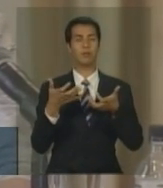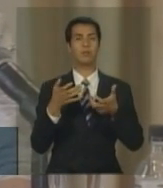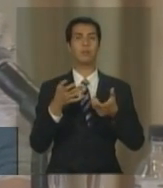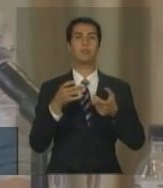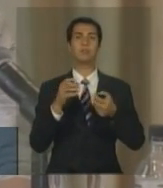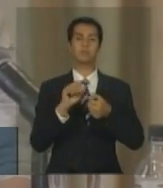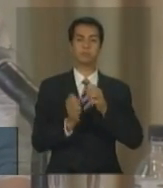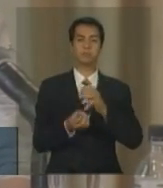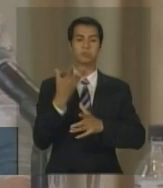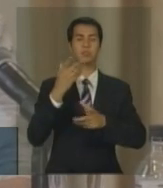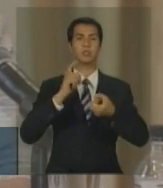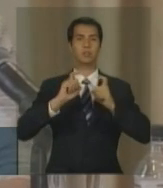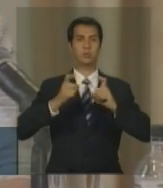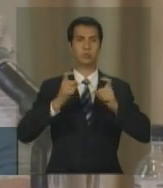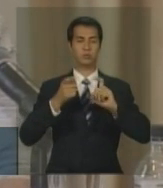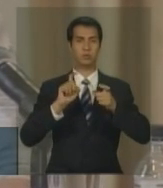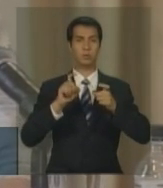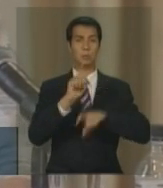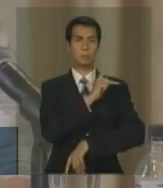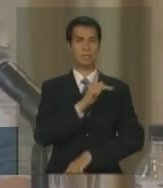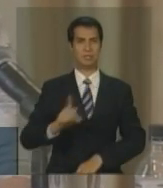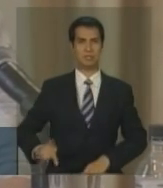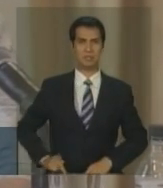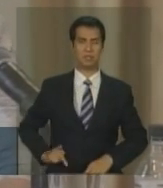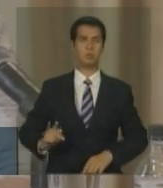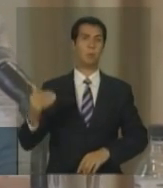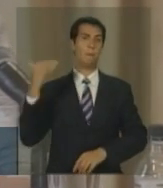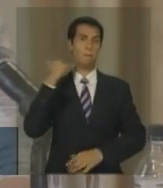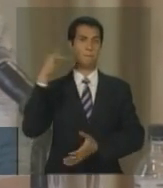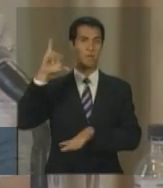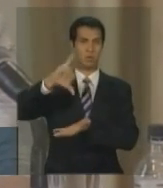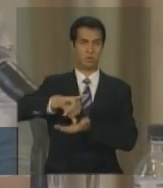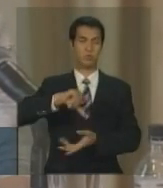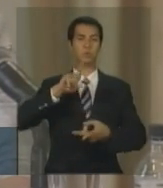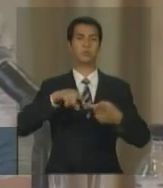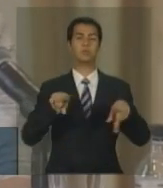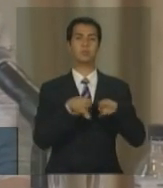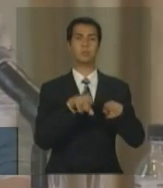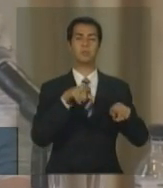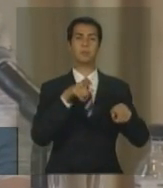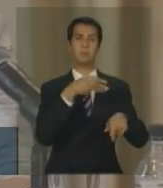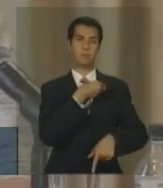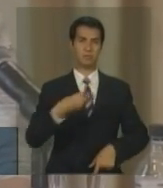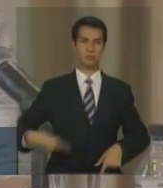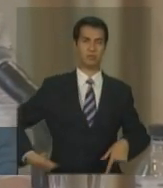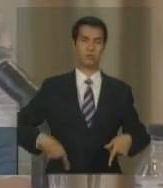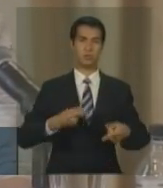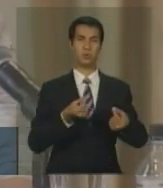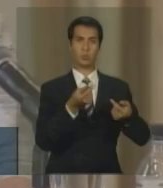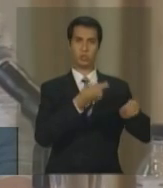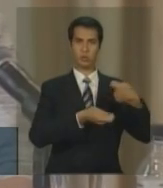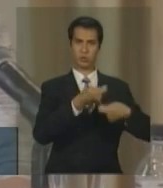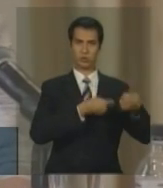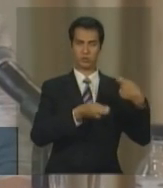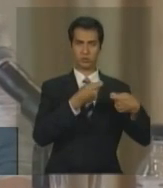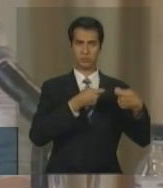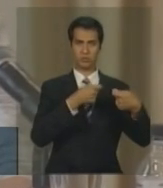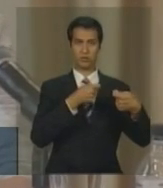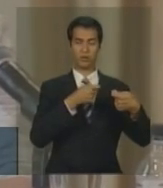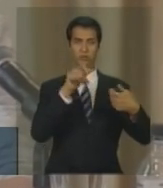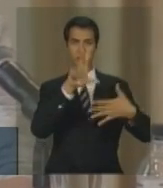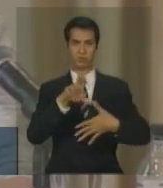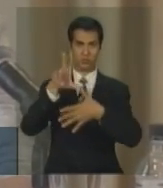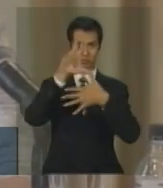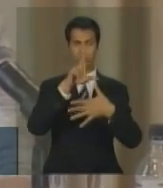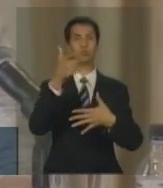presidentes de Banco Central e de ministros da economia da região mais uma vez,